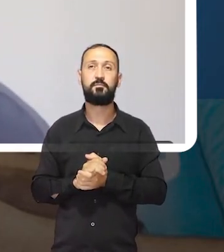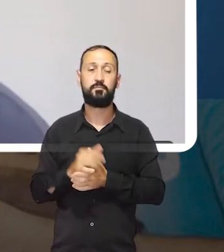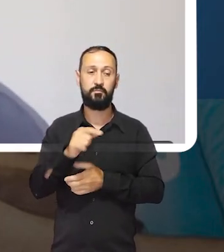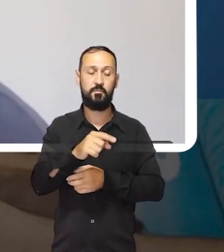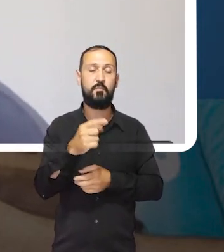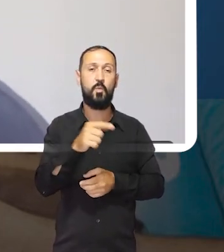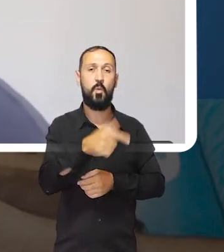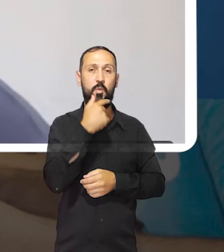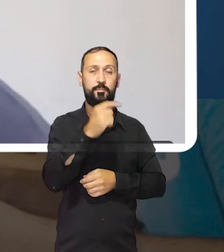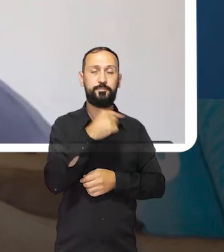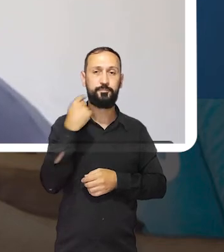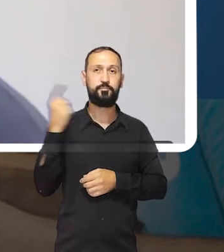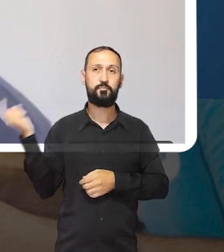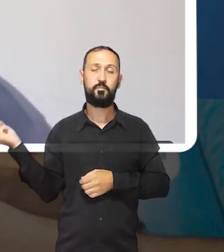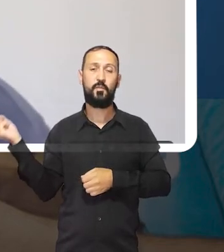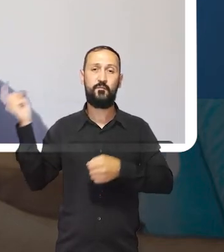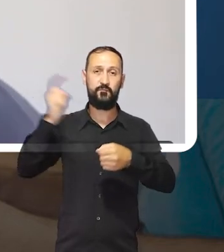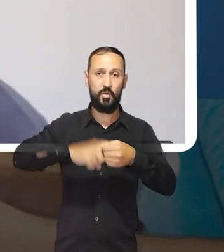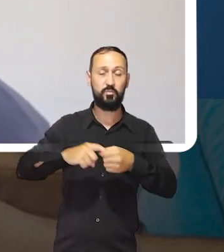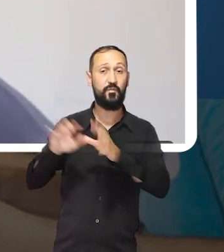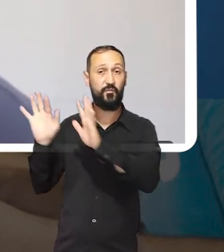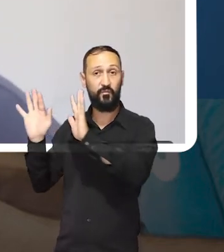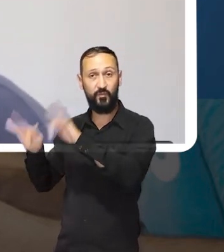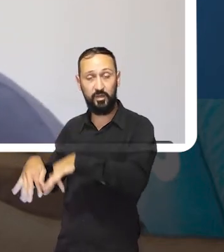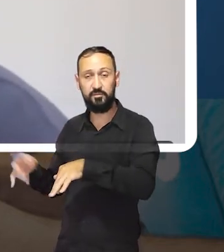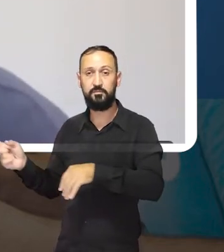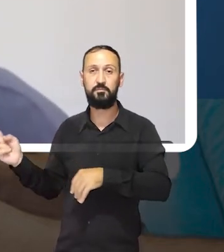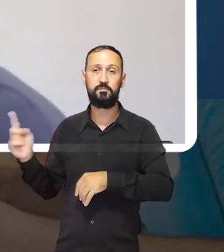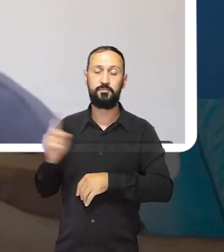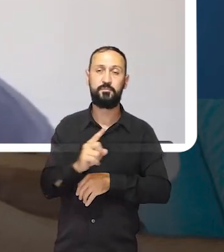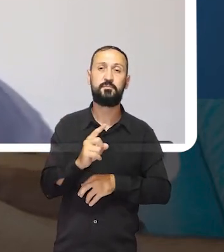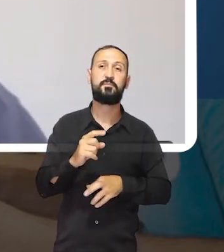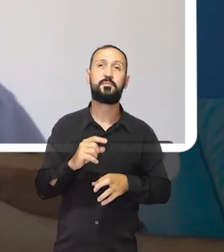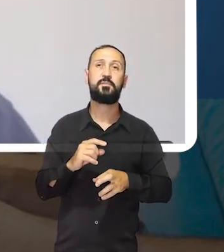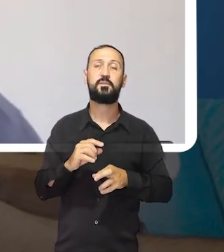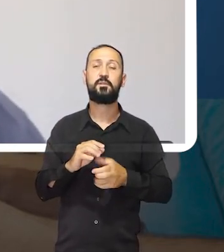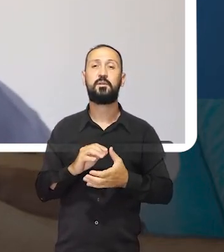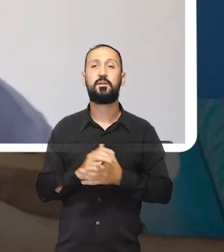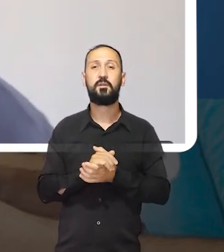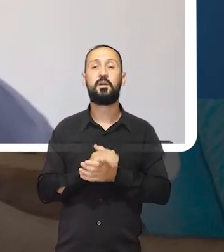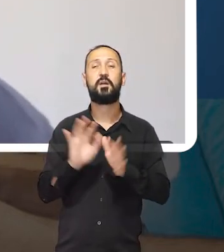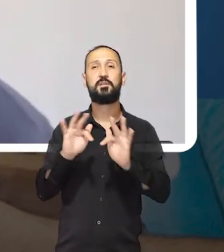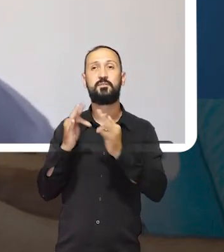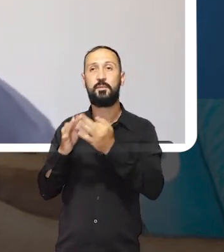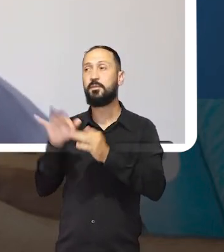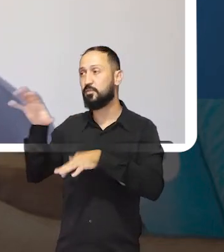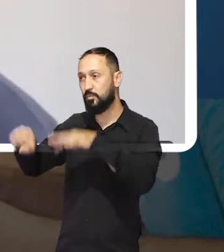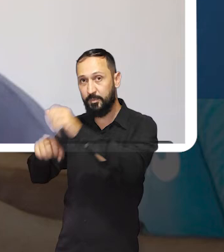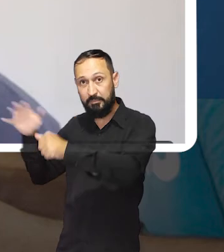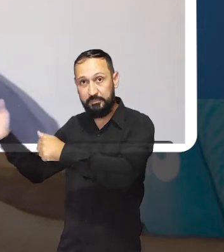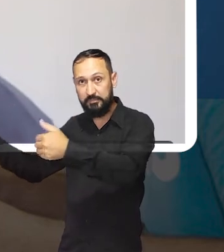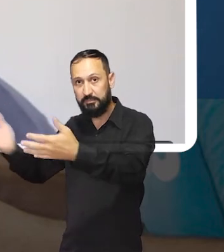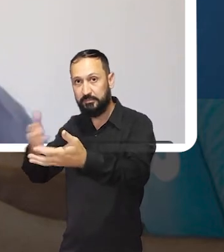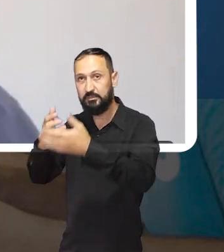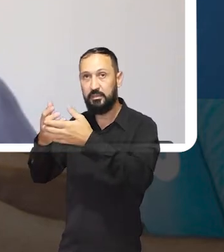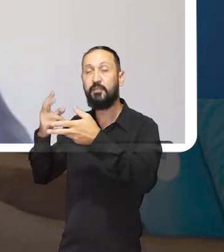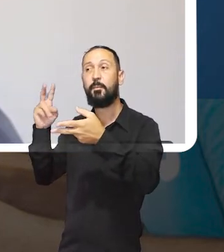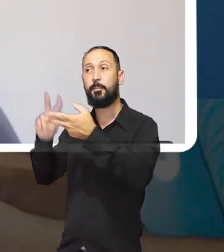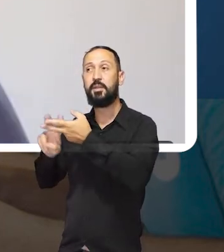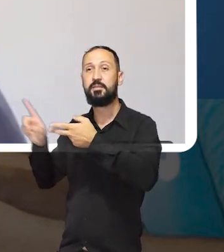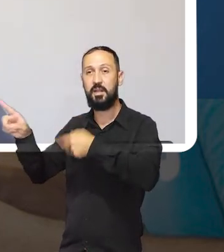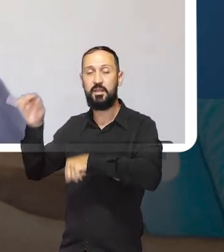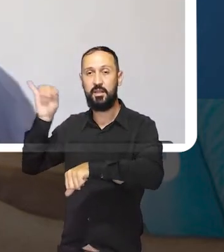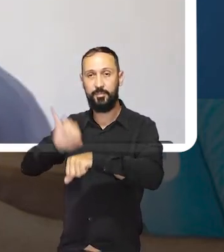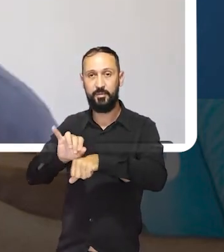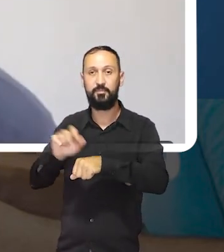guia é morto. Quando ela volta, no término da guerra, quando são resgatadas todas as famílias brasileiras que